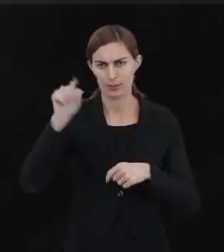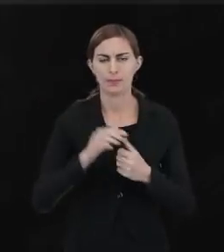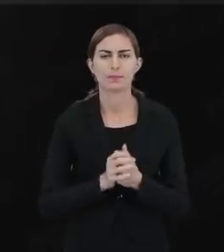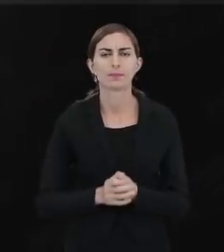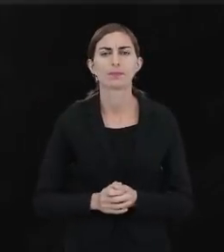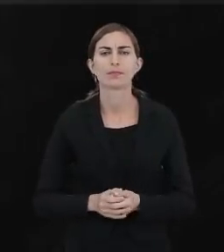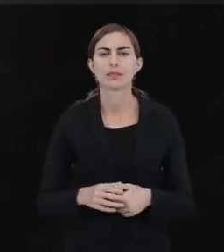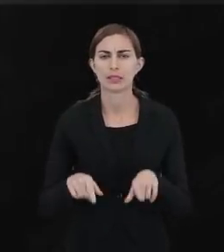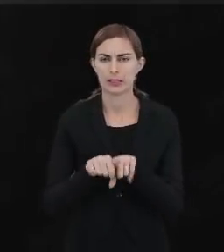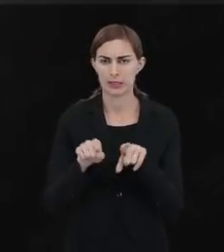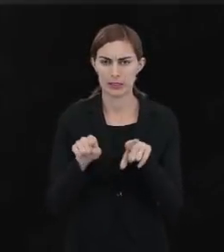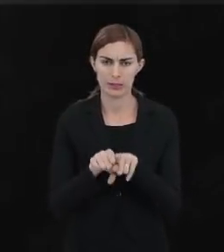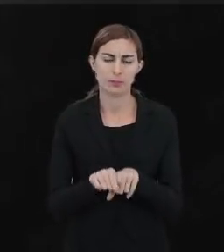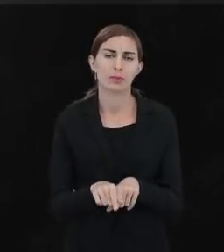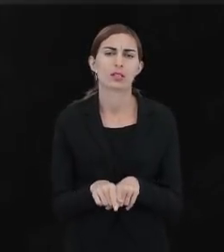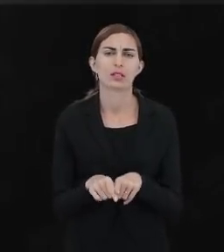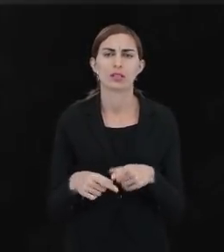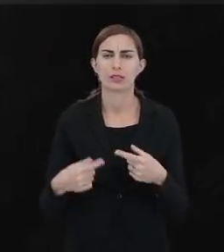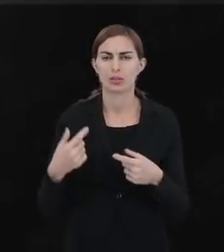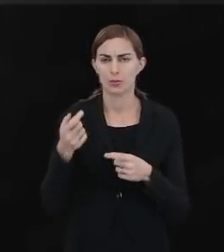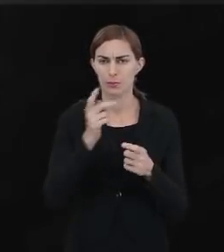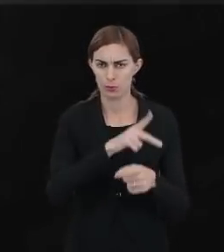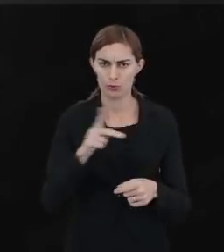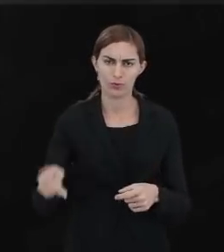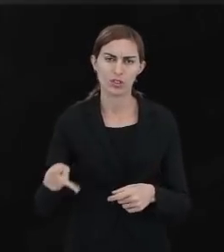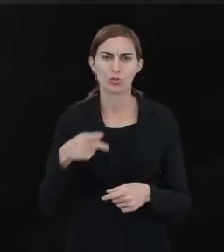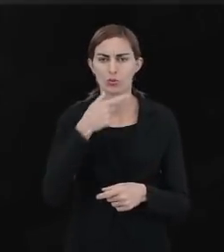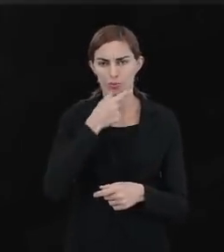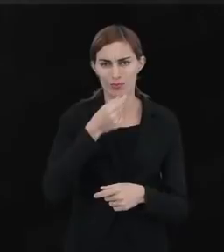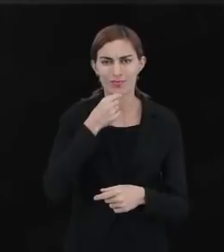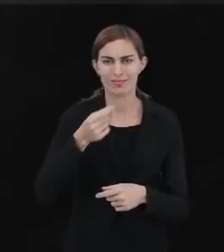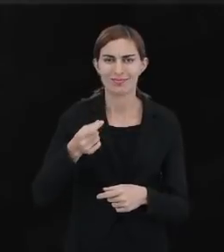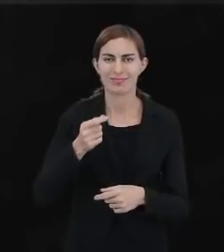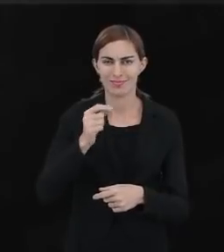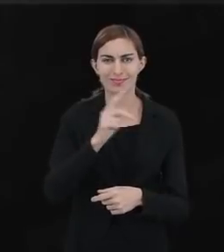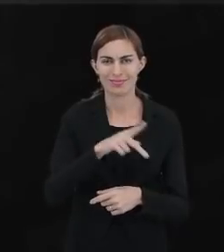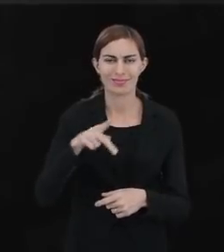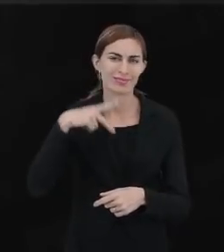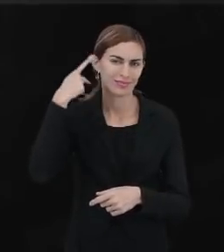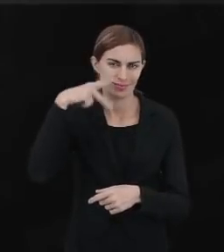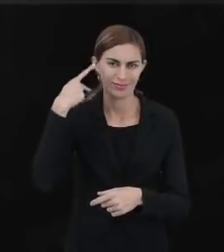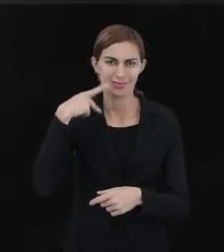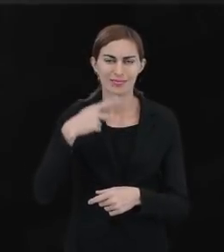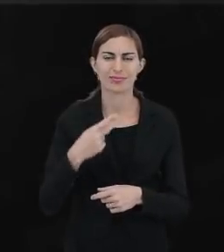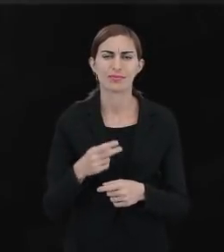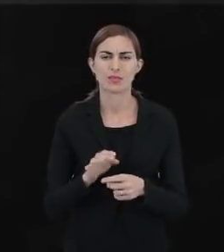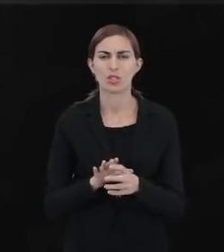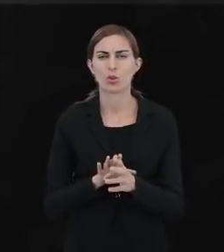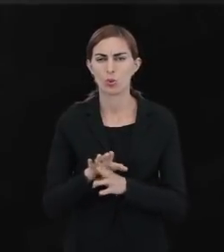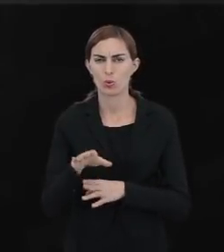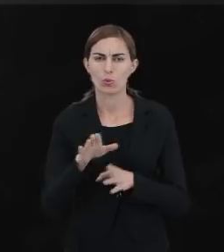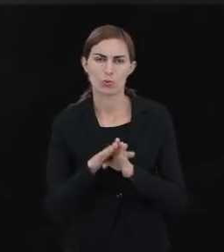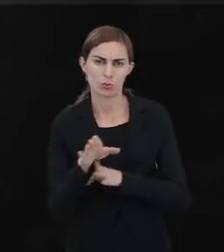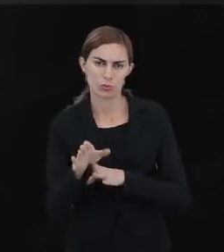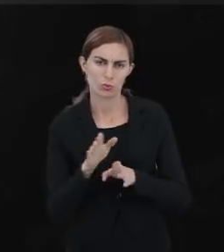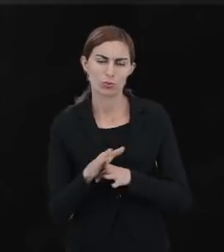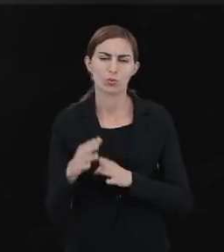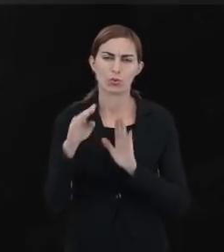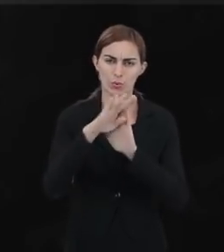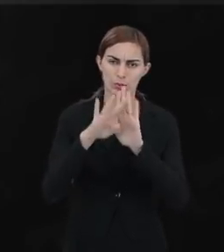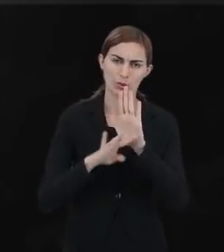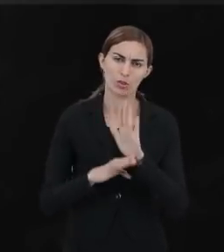também com o professor swami soares da universidade federal da paraíba ele é consultor do programa nacional de fortalecimento